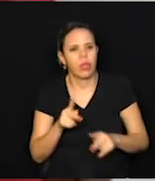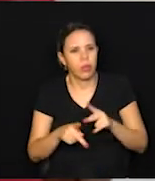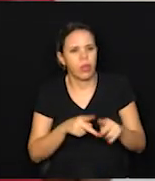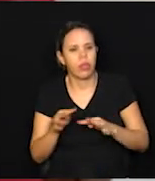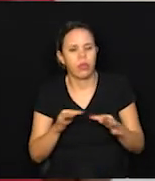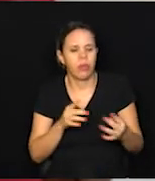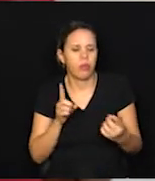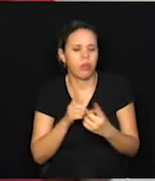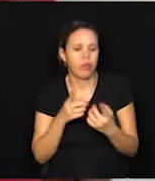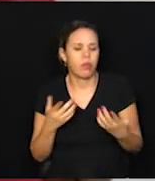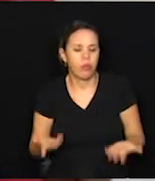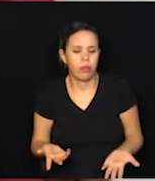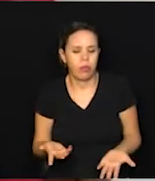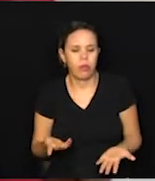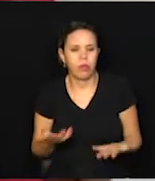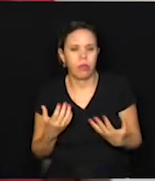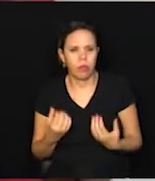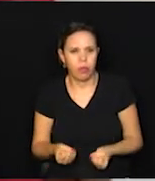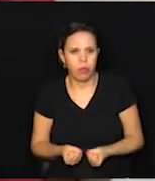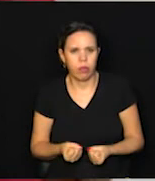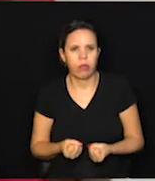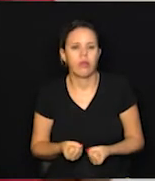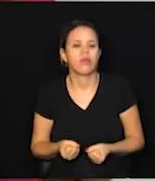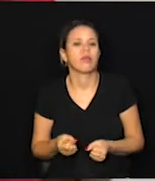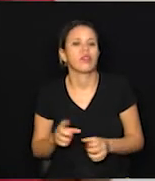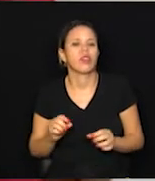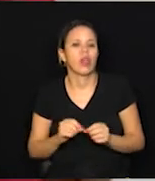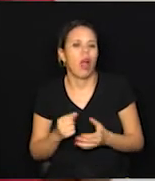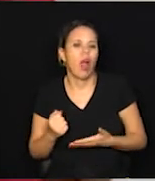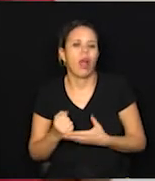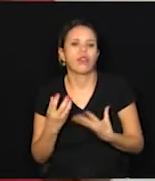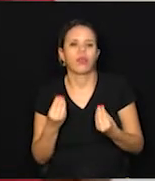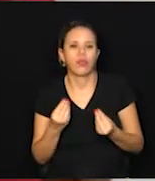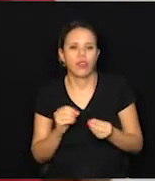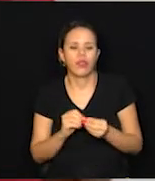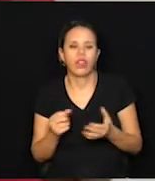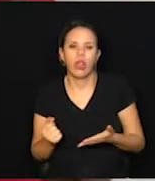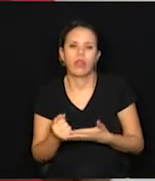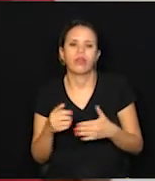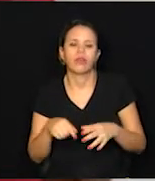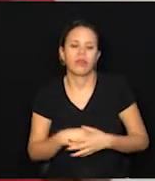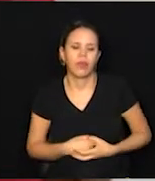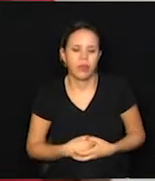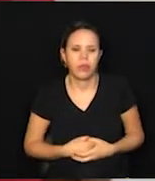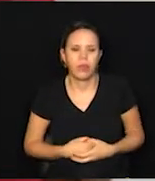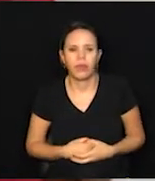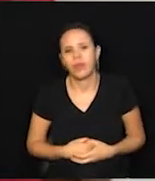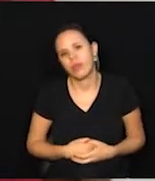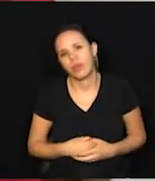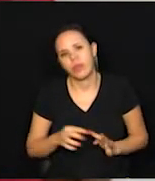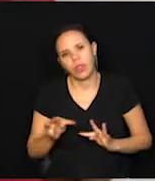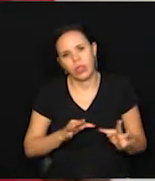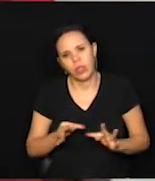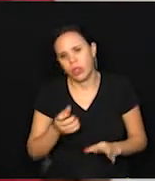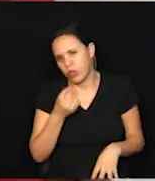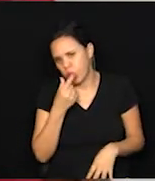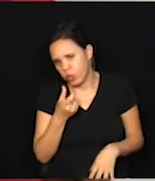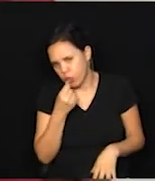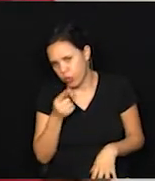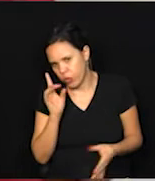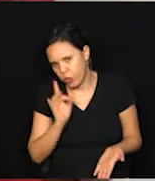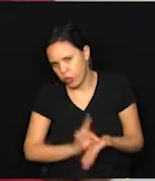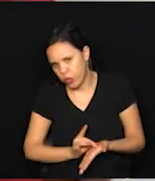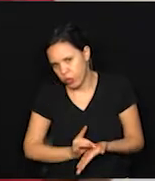pacientes. Então, esse acolhimento precoce fez toda a diferença, tem feito a diferença. Mas tratamento com medicação